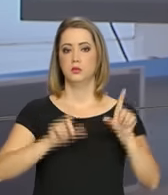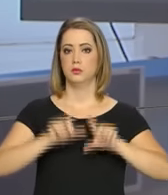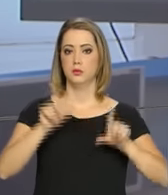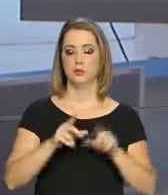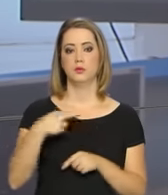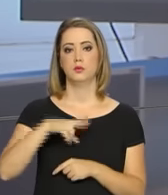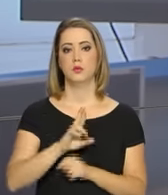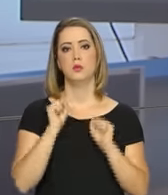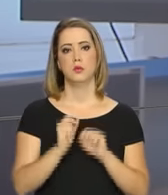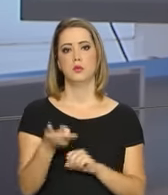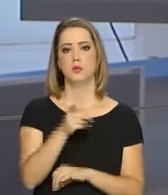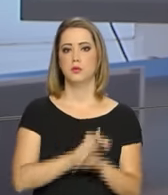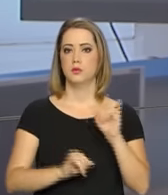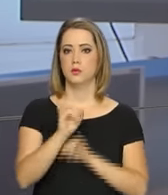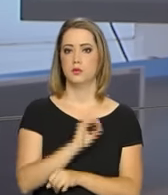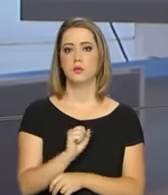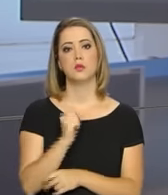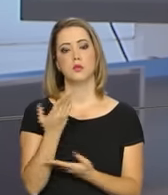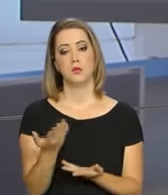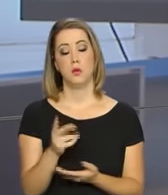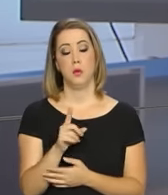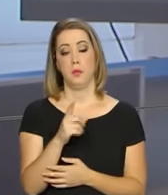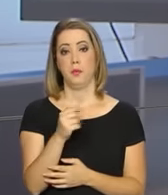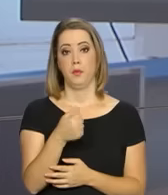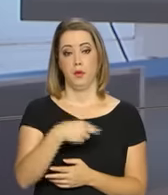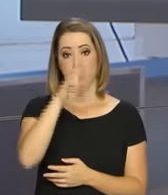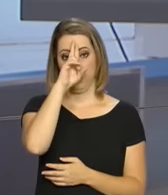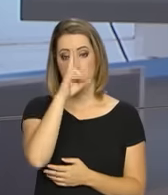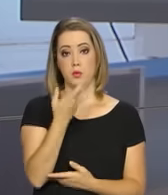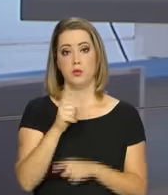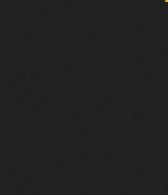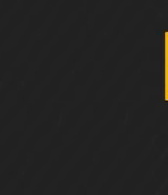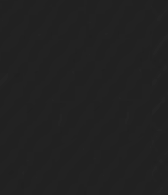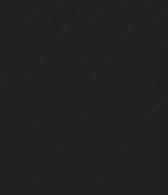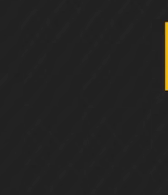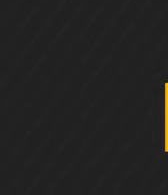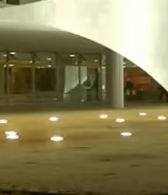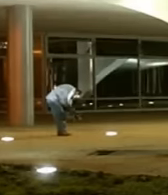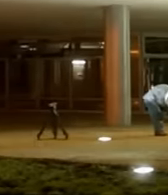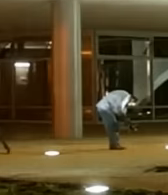NBR podemos voltar a qualquer momento com outras informações ou daqui a pouco ao meio-dia na próxima